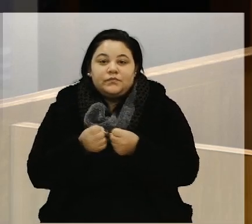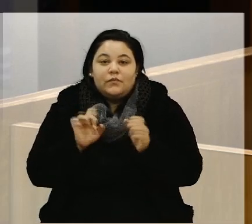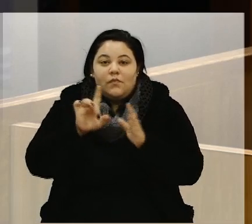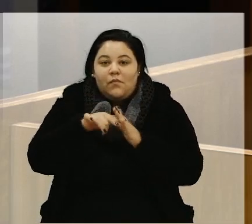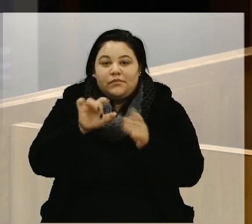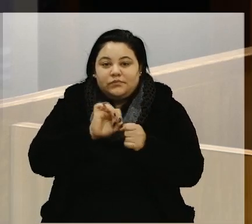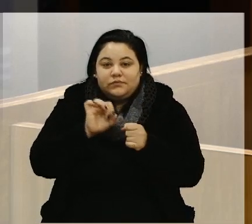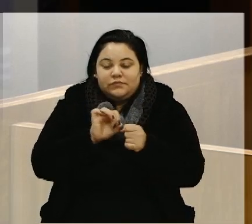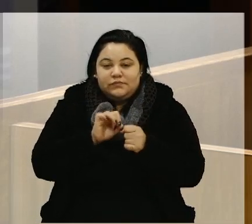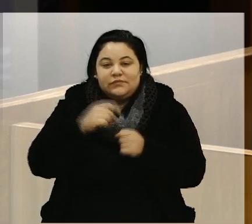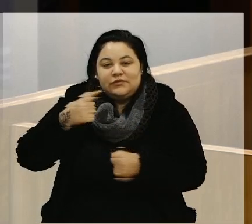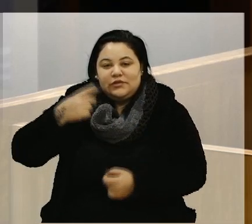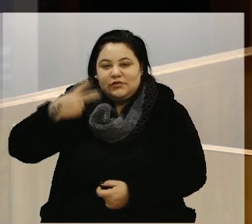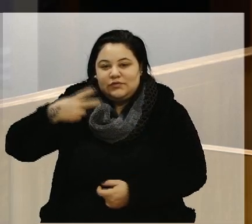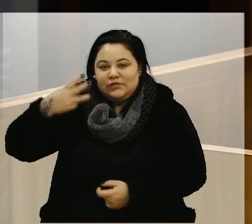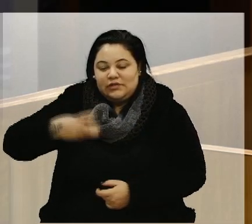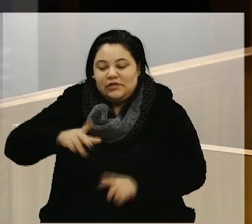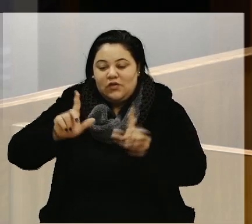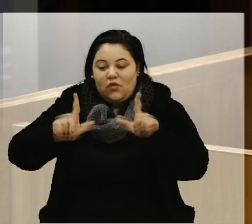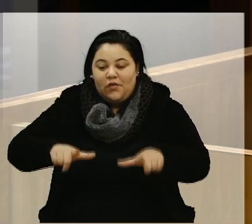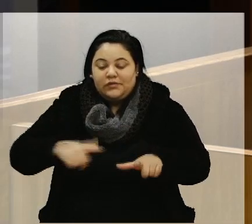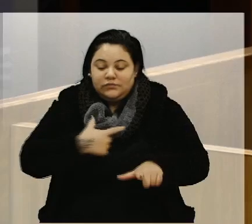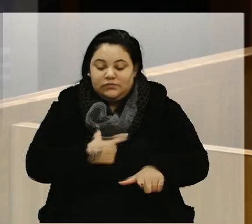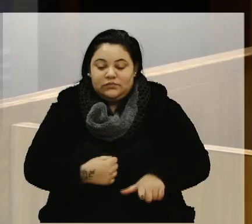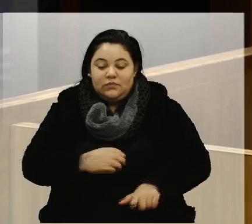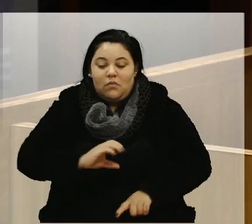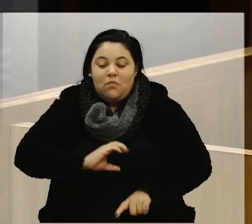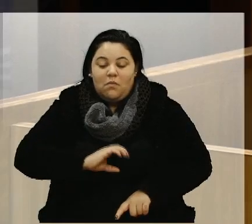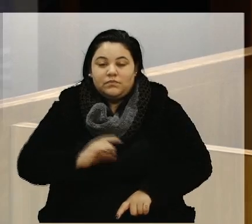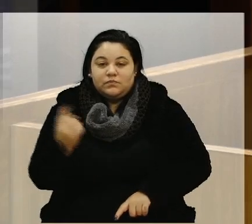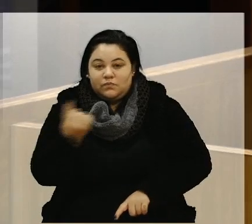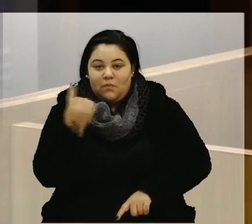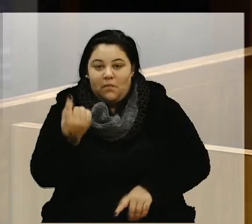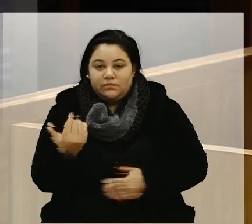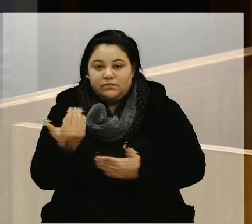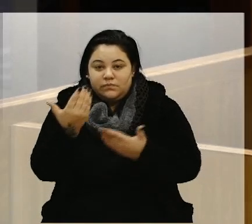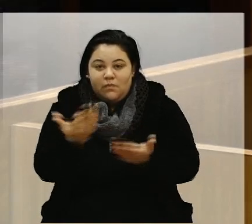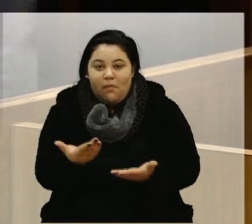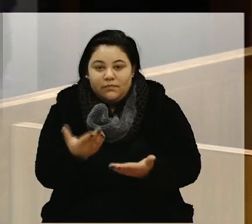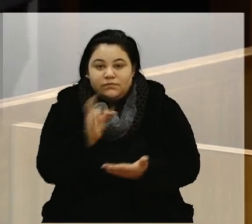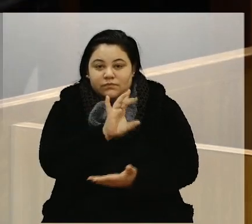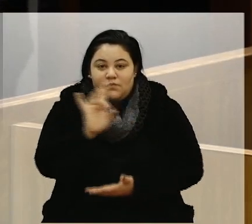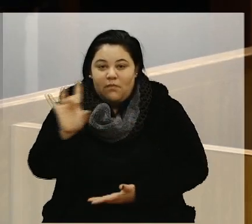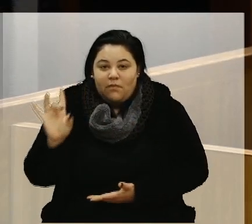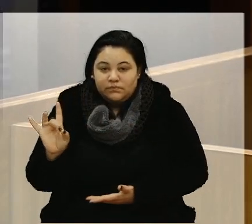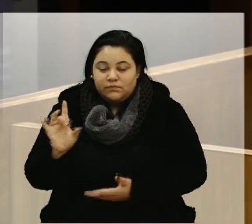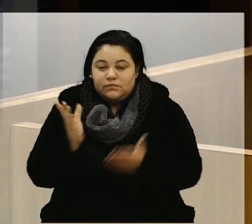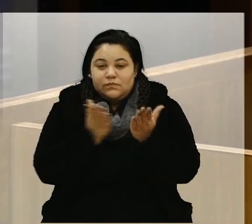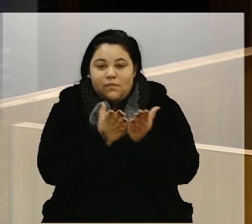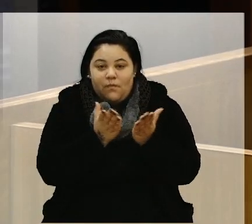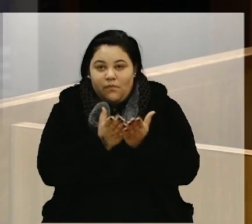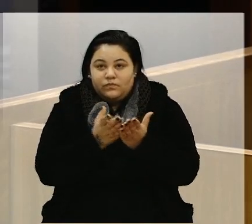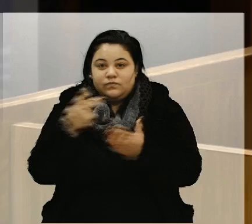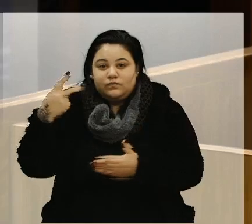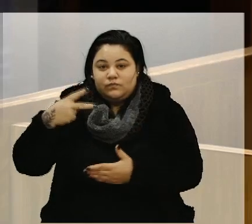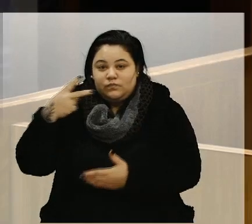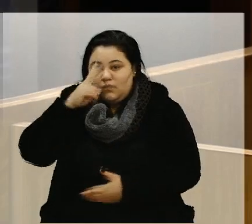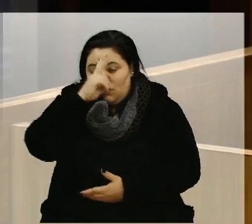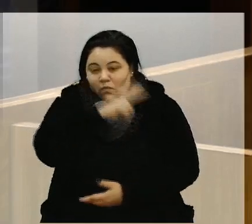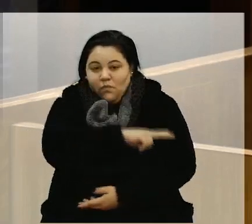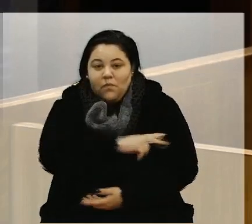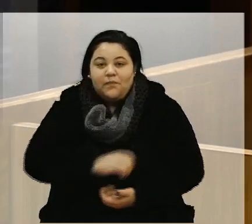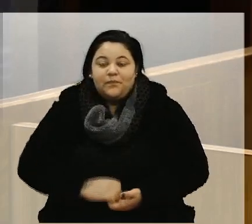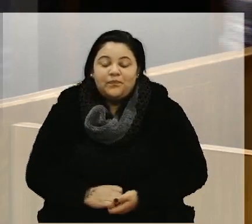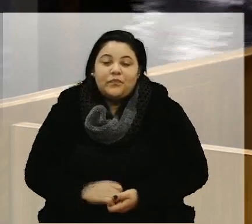o qual utilizarei para entregar individualmente uma medalha para cada estudante do 2º ano.